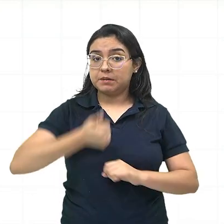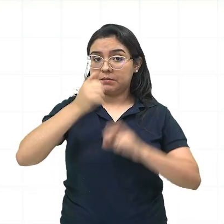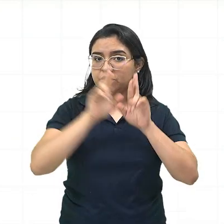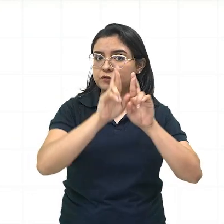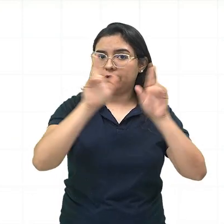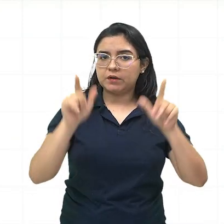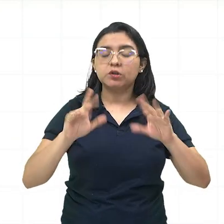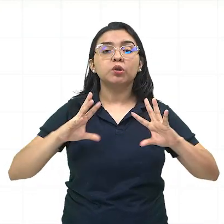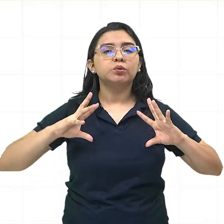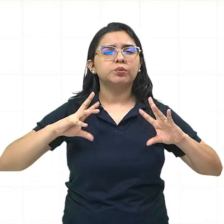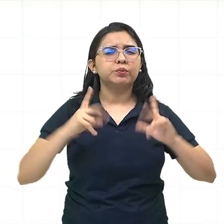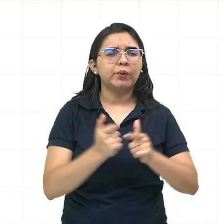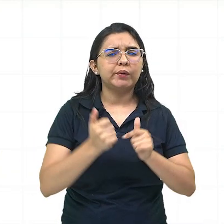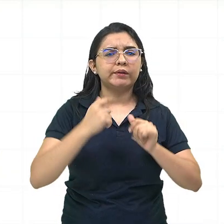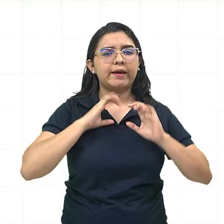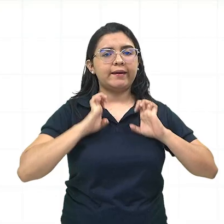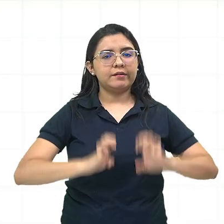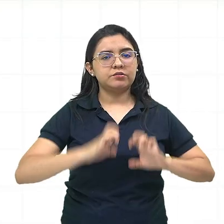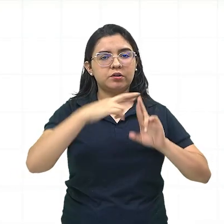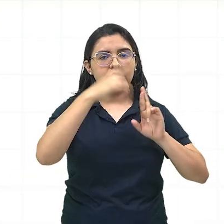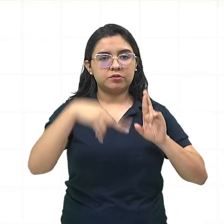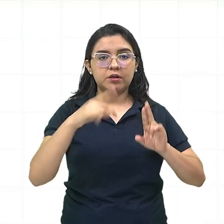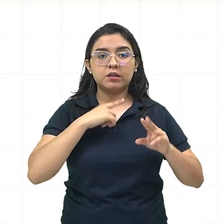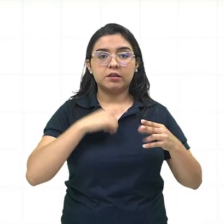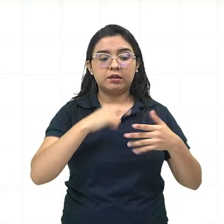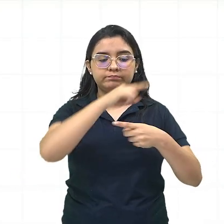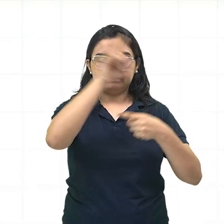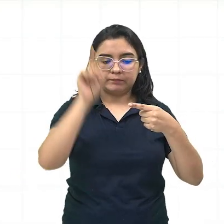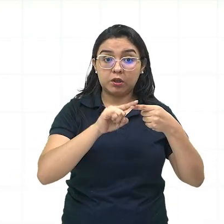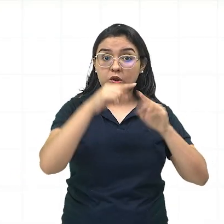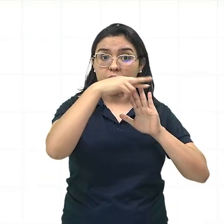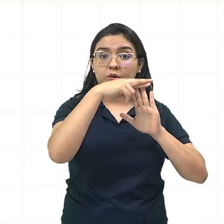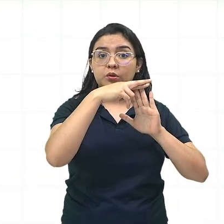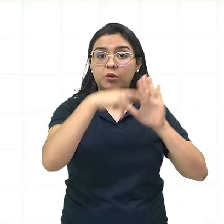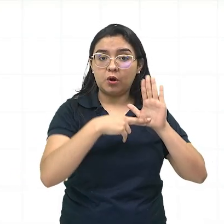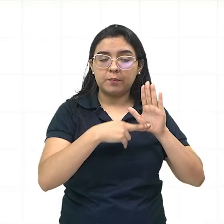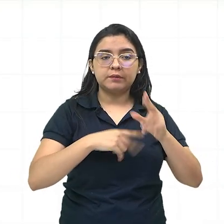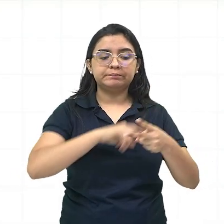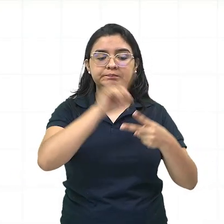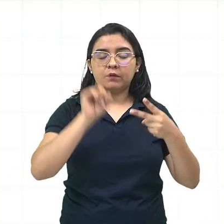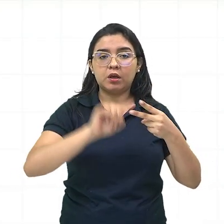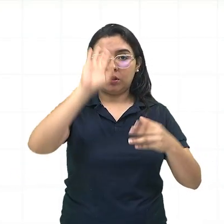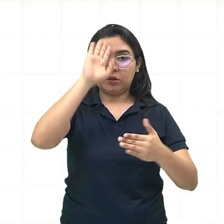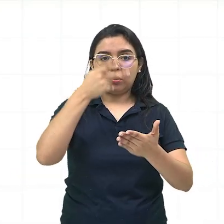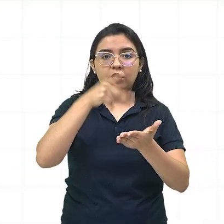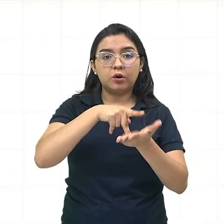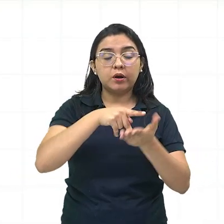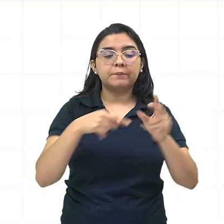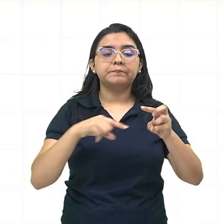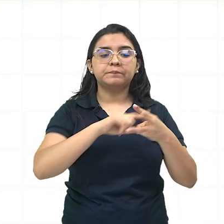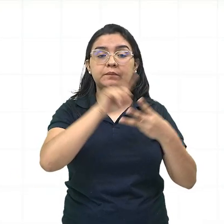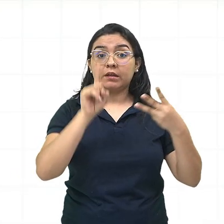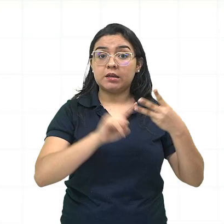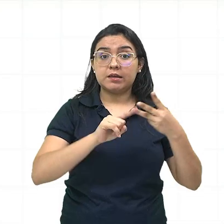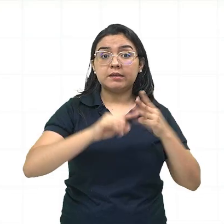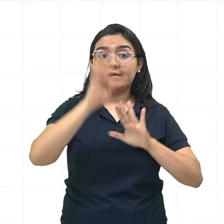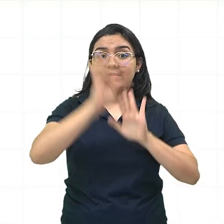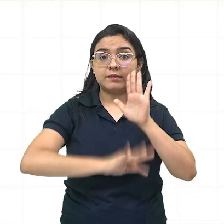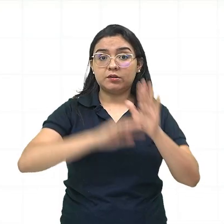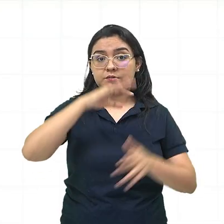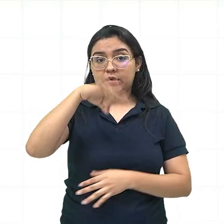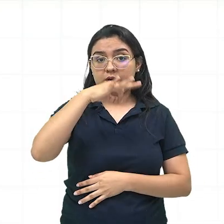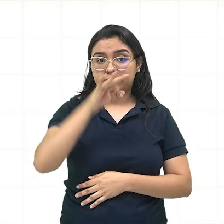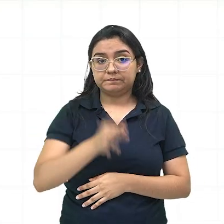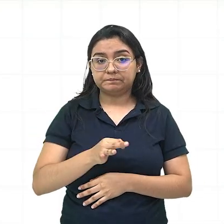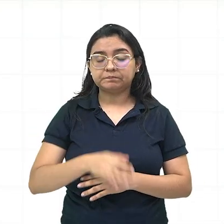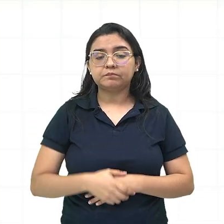diferenciação. Toda ética religiosa ela tem normas, ela tem dogmas e tem textos sagrados,